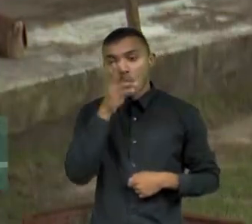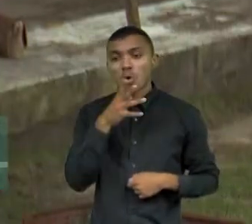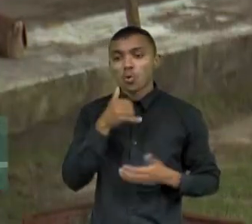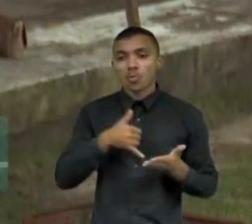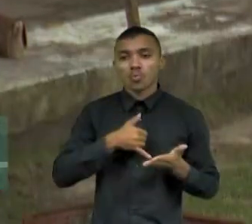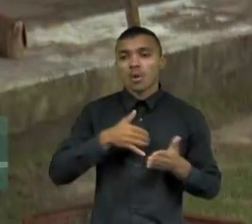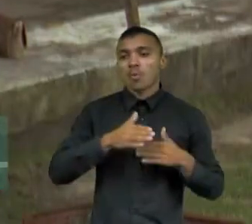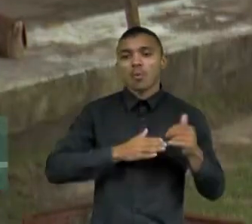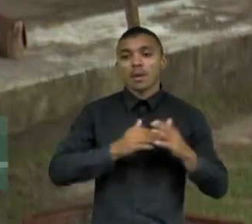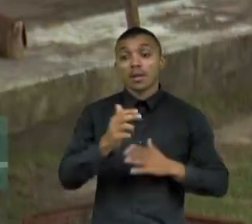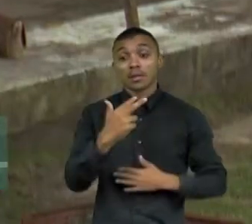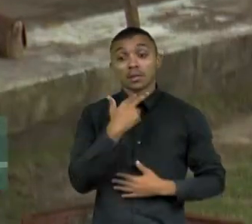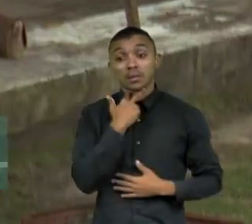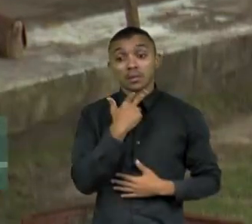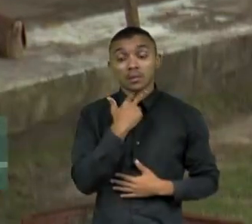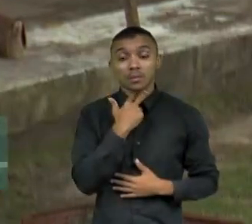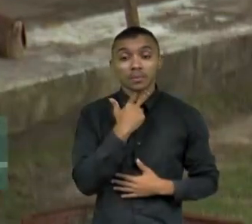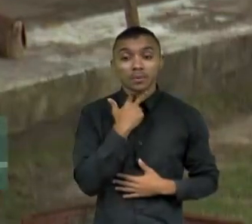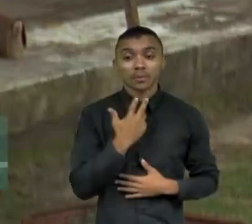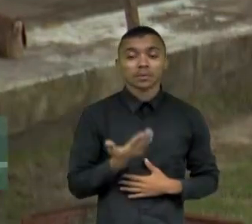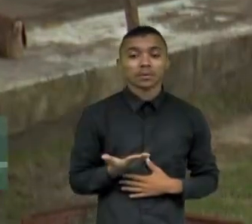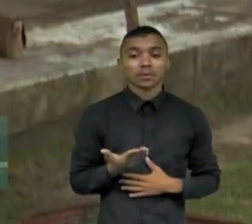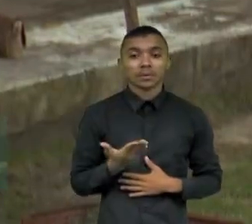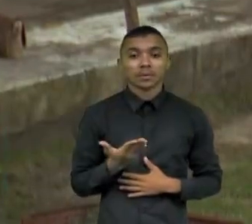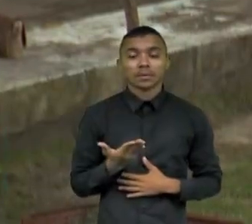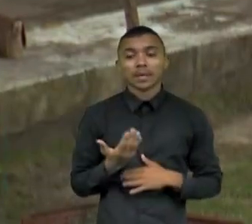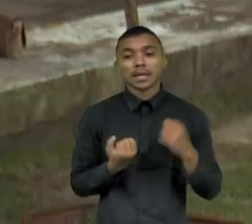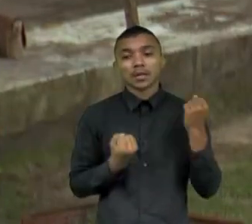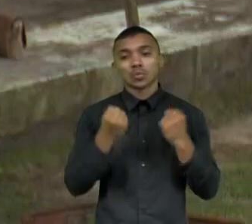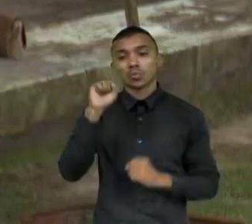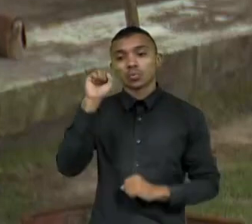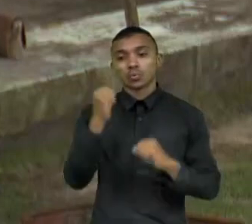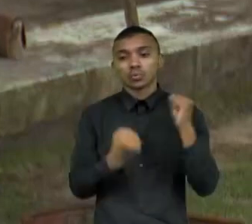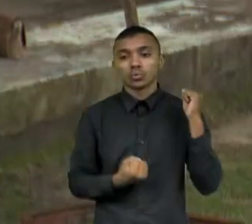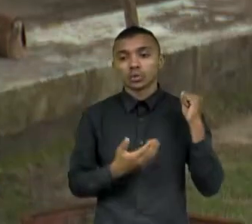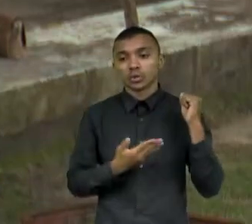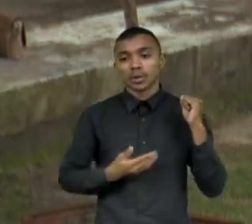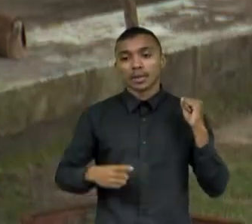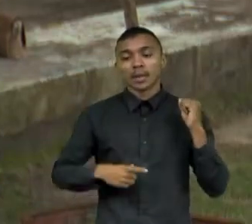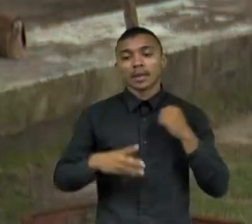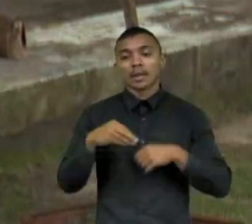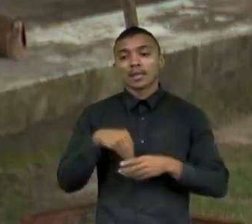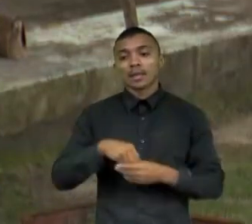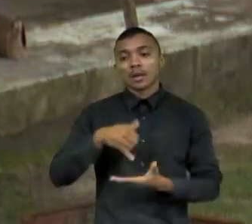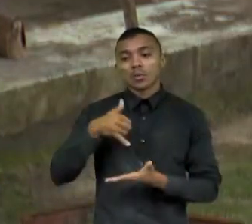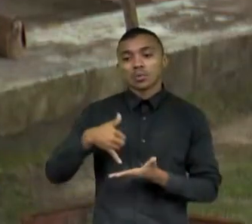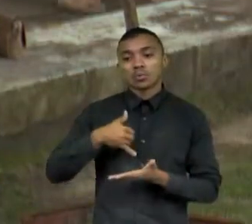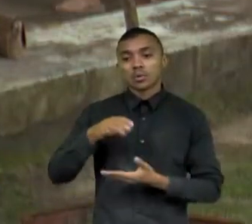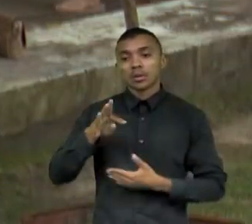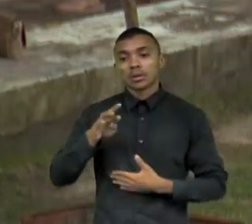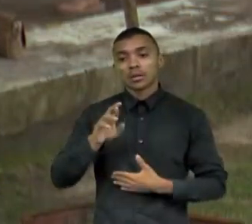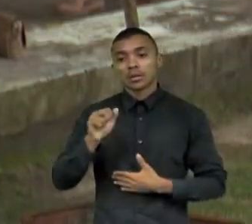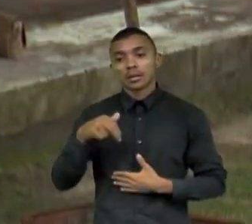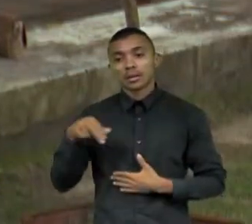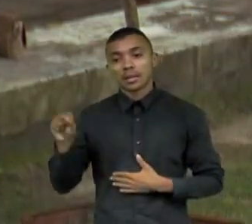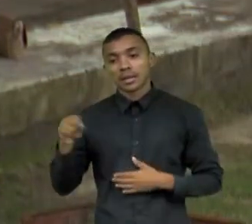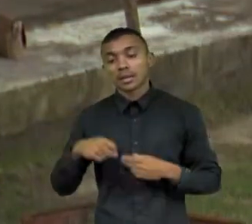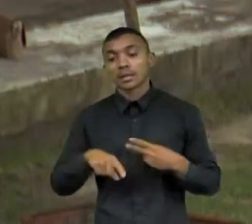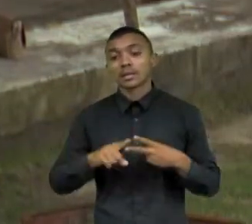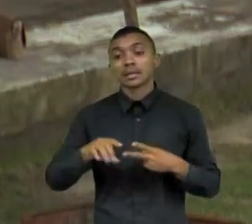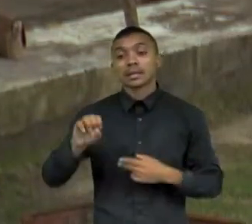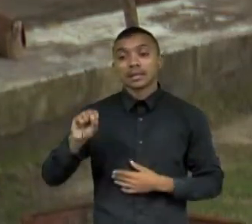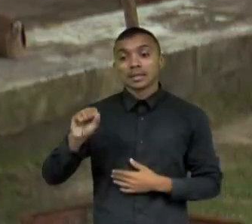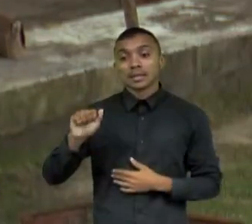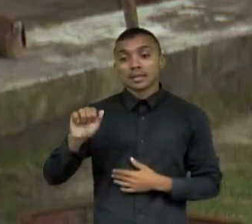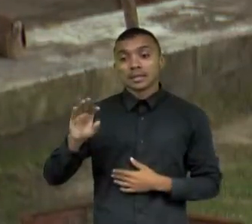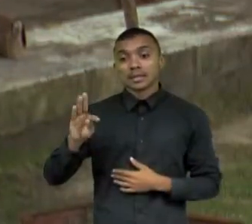qualquer gordura, né? Então, os alimentos industrializados, que têm gordura trans, gorduras saturadas. Então, são alimentos que a gente